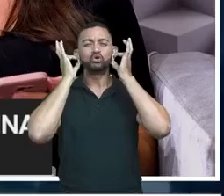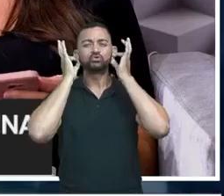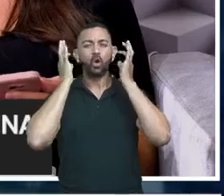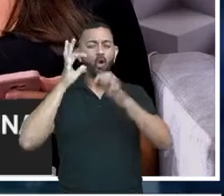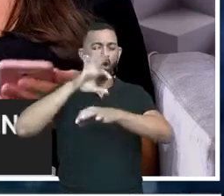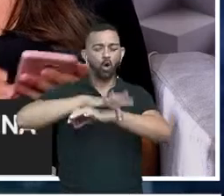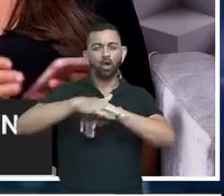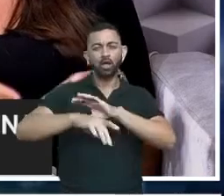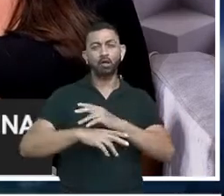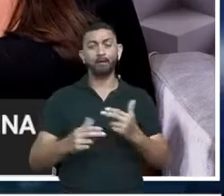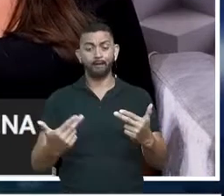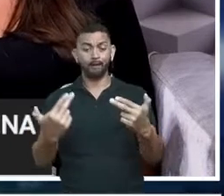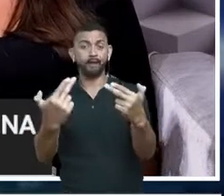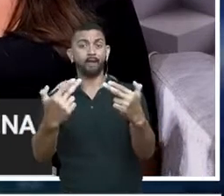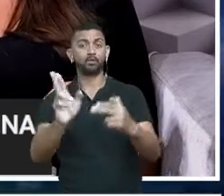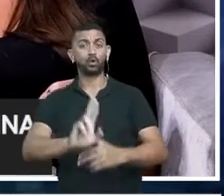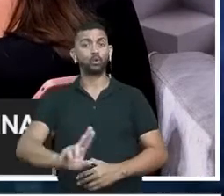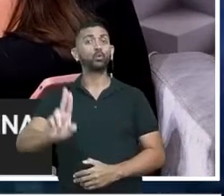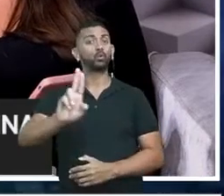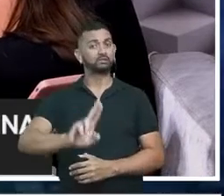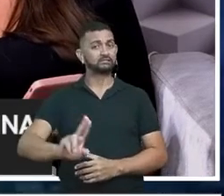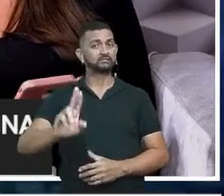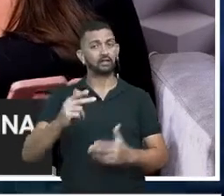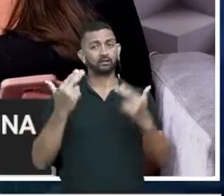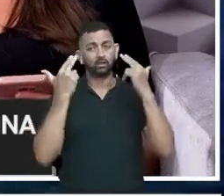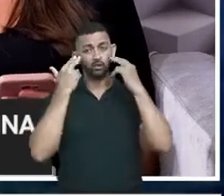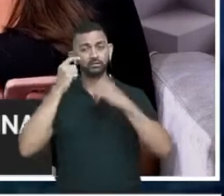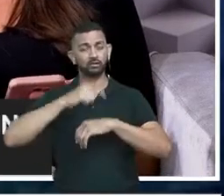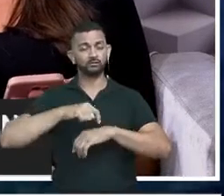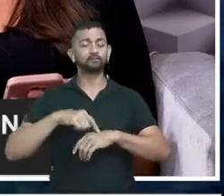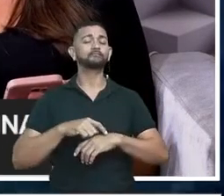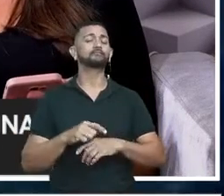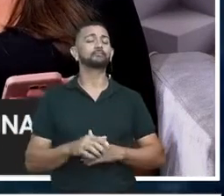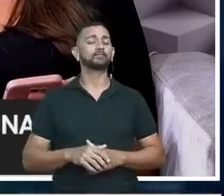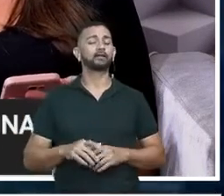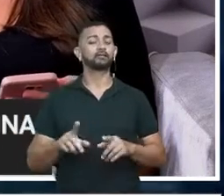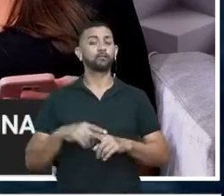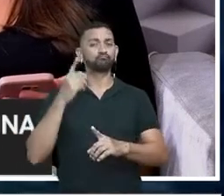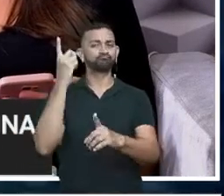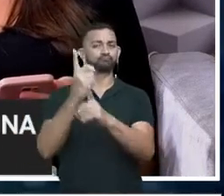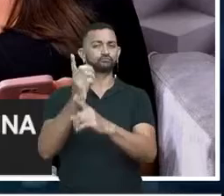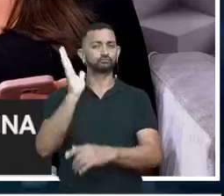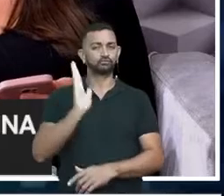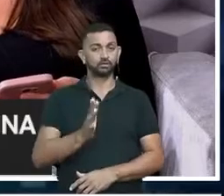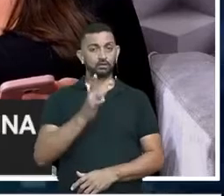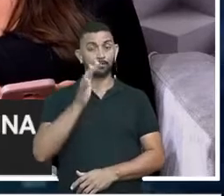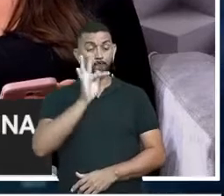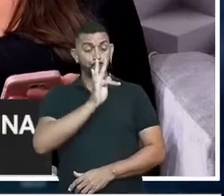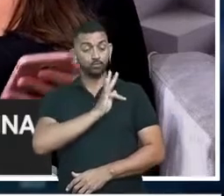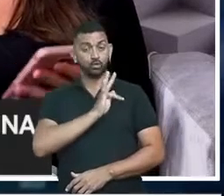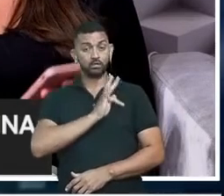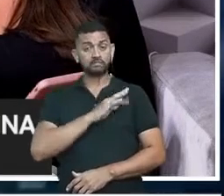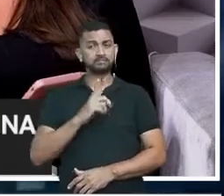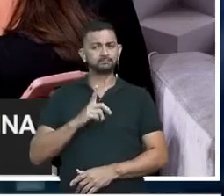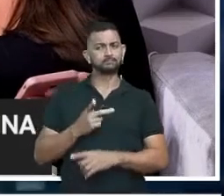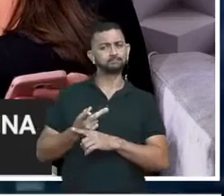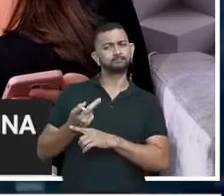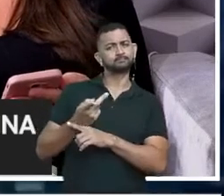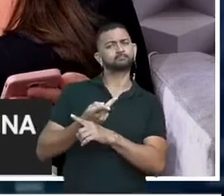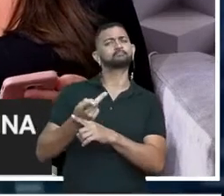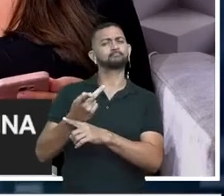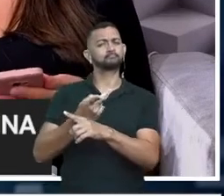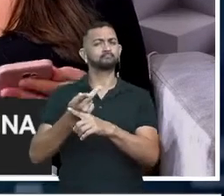joias né do local armas utilizadas o alto e aí gente essa é a identificação a polícia ainda